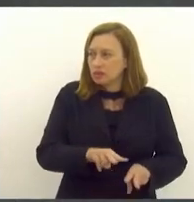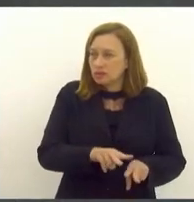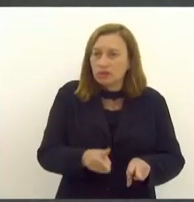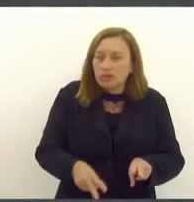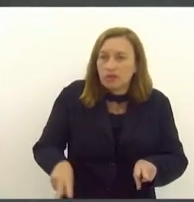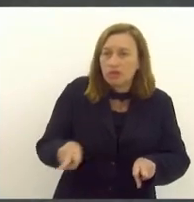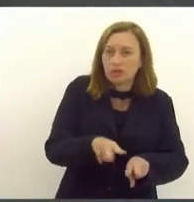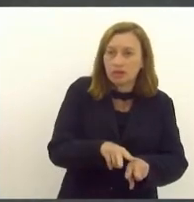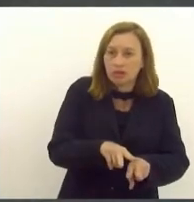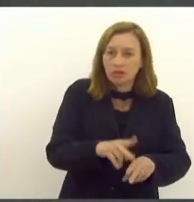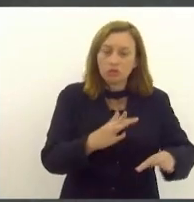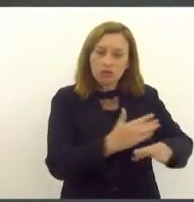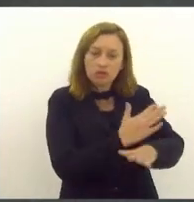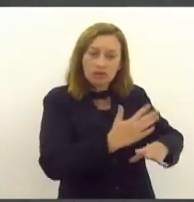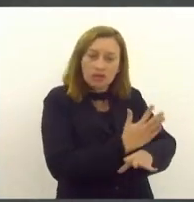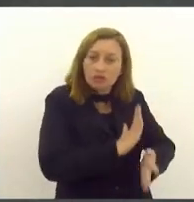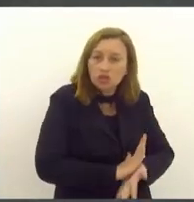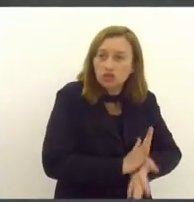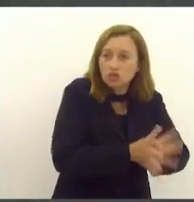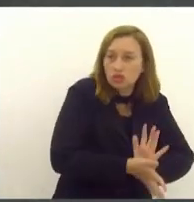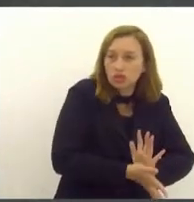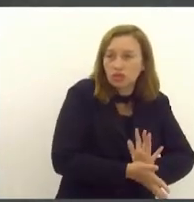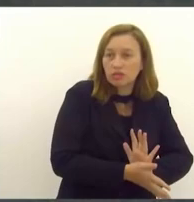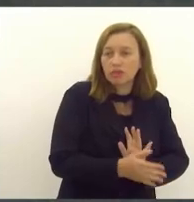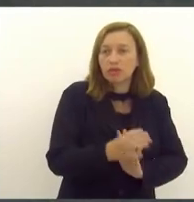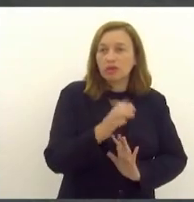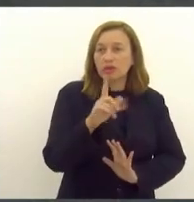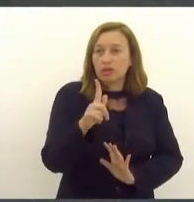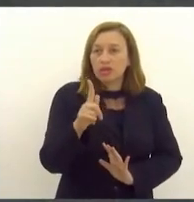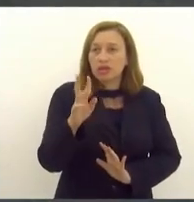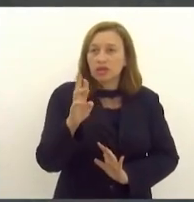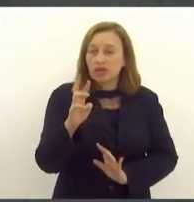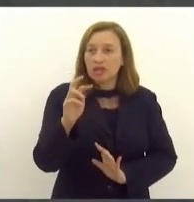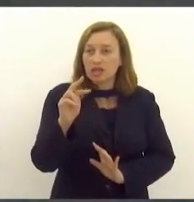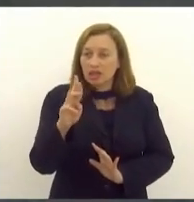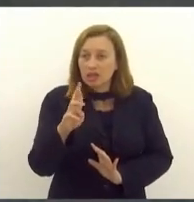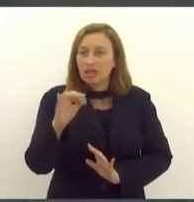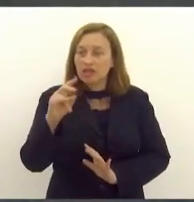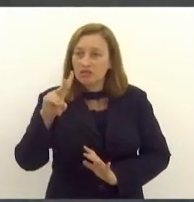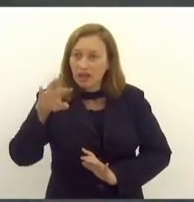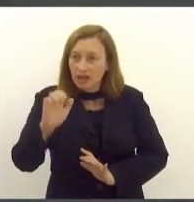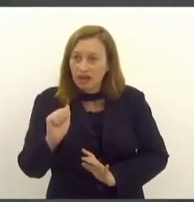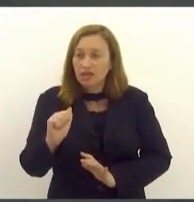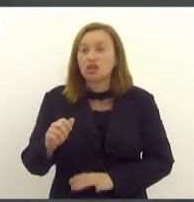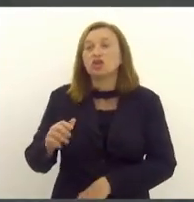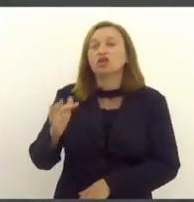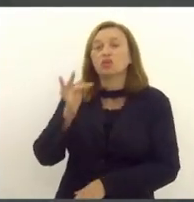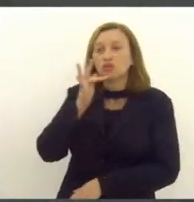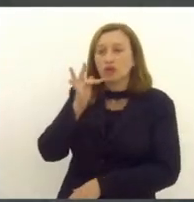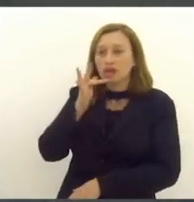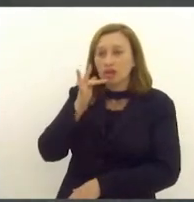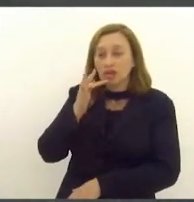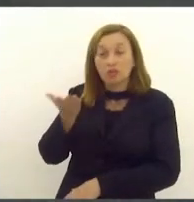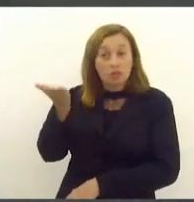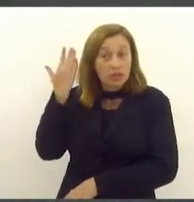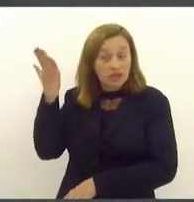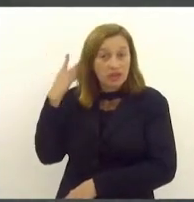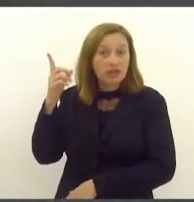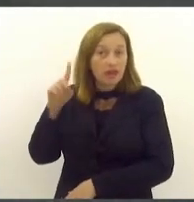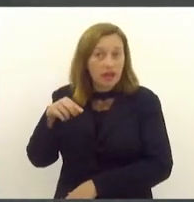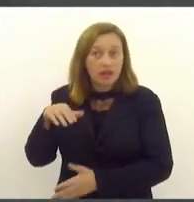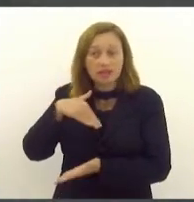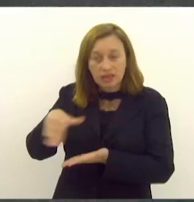destruído pelo Crivella da qual Jorge Felipe era secretário e até pouco tempo